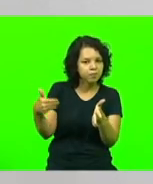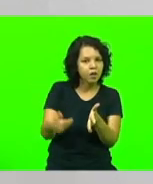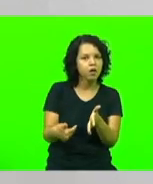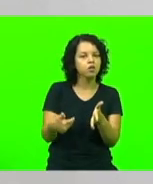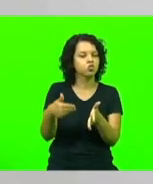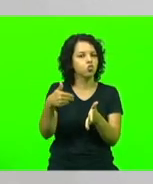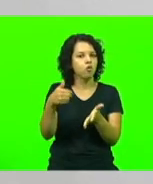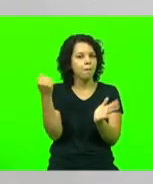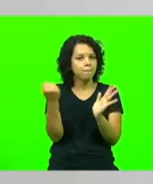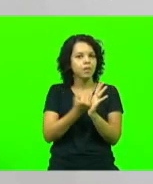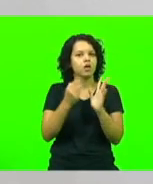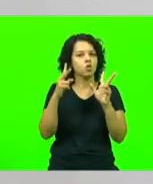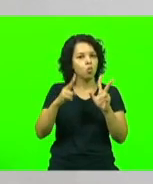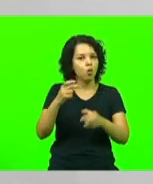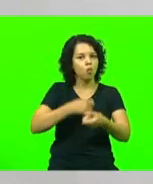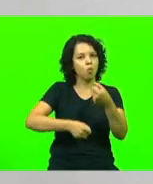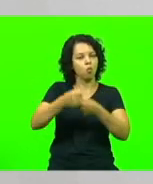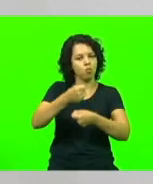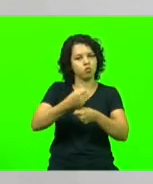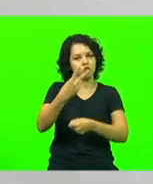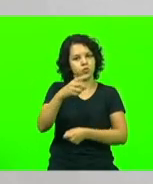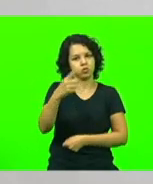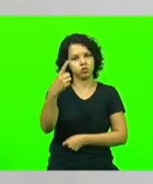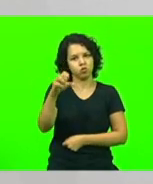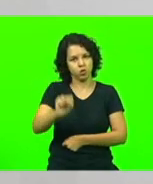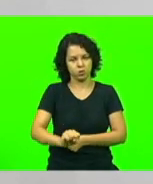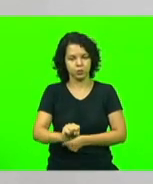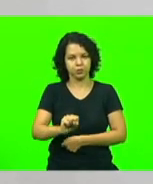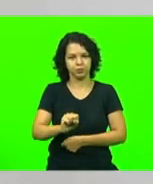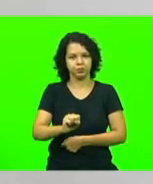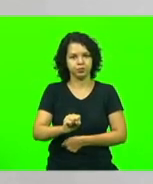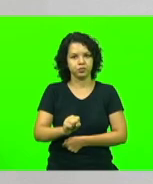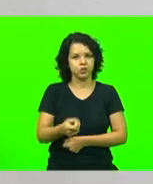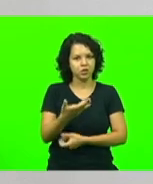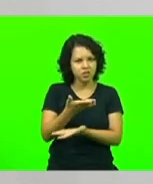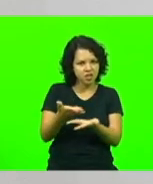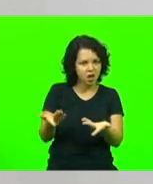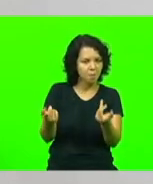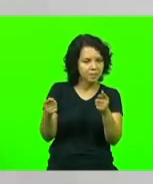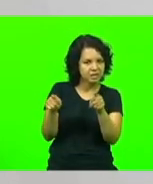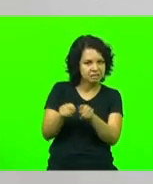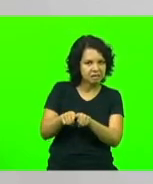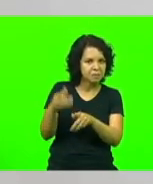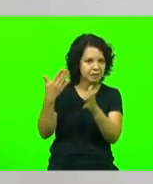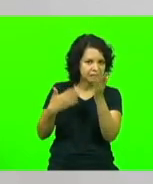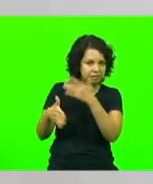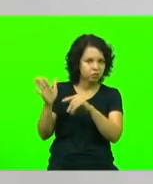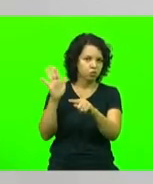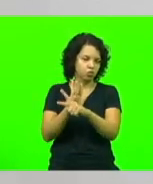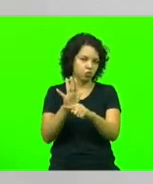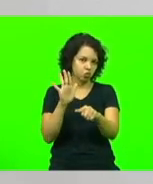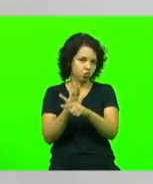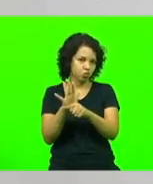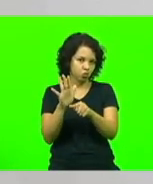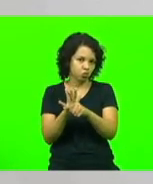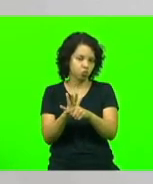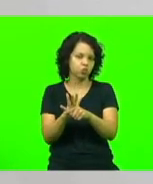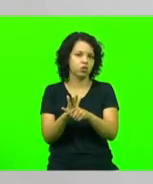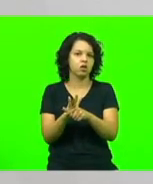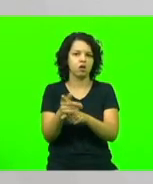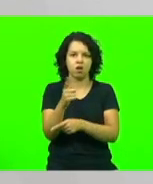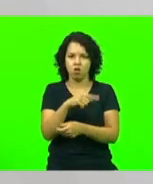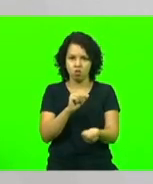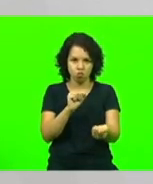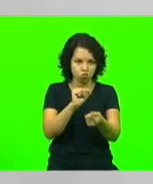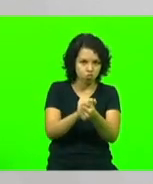em 2018. Dessa vez, seus parceiros, que na época lhe acolheram como um irmão, não estarão